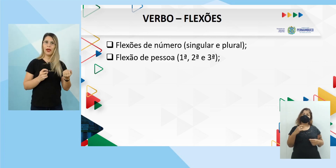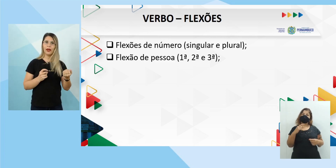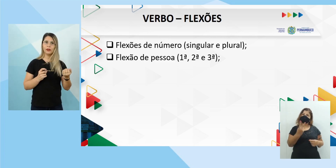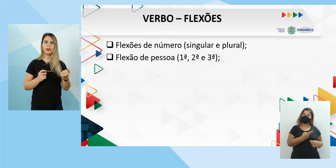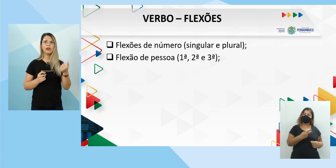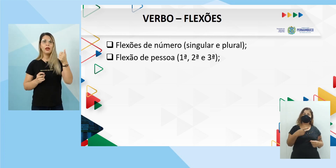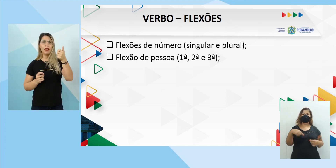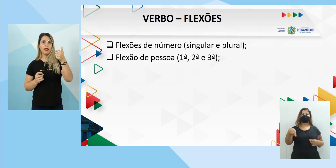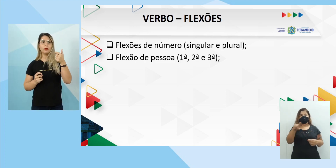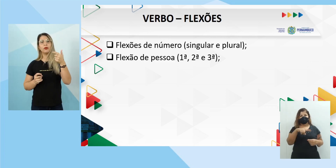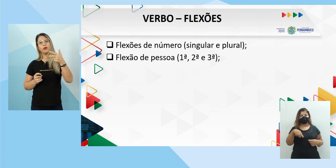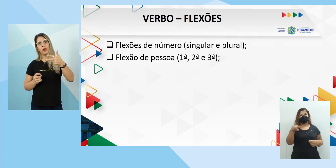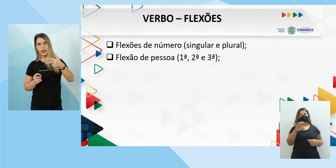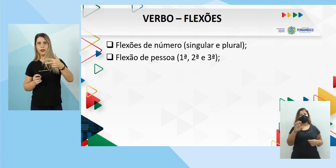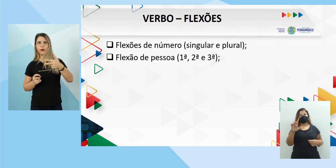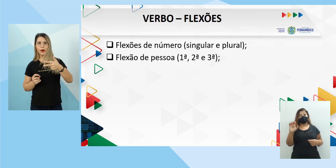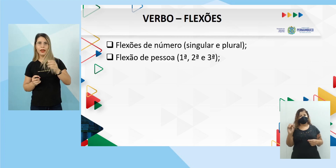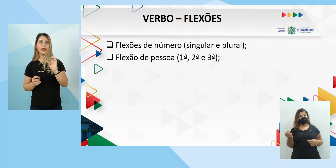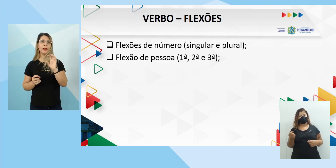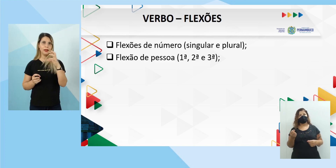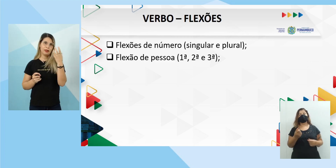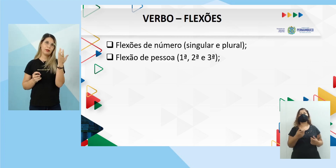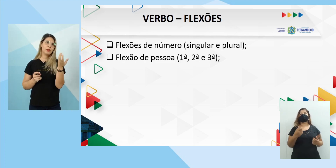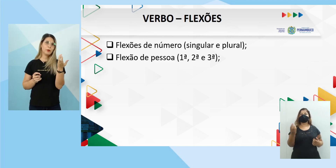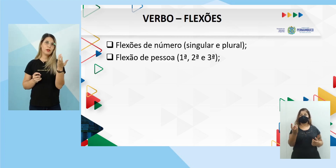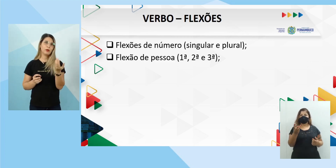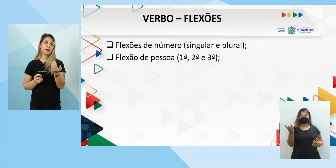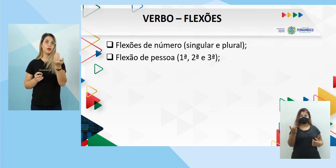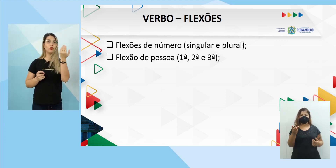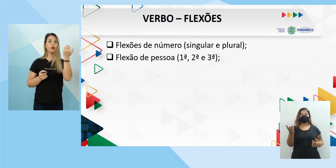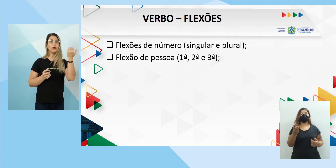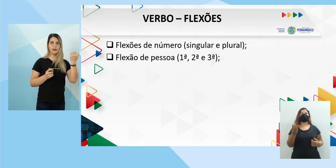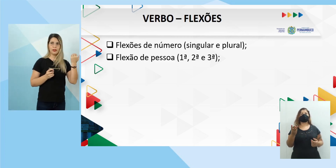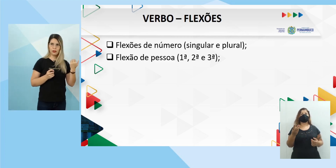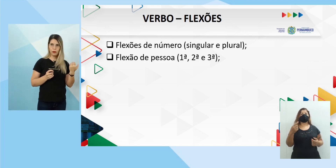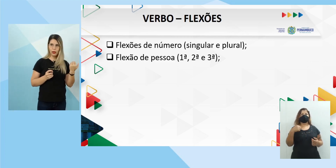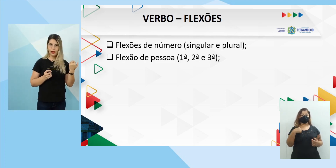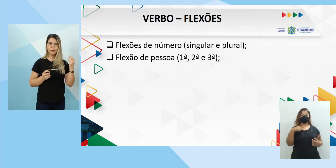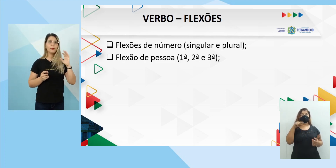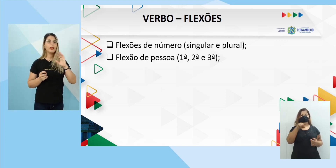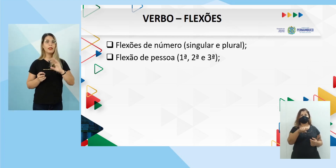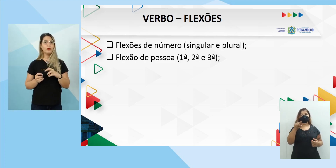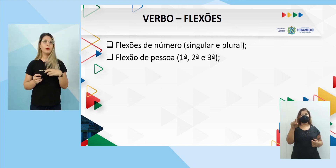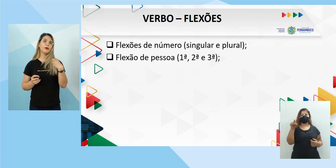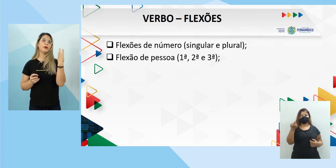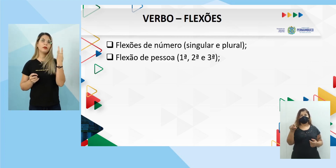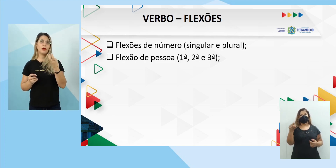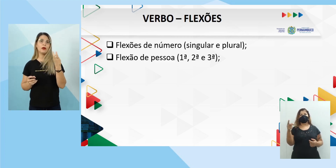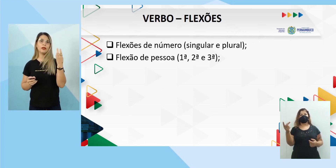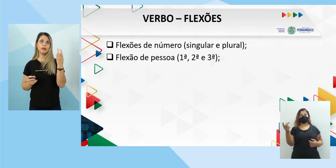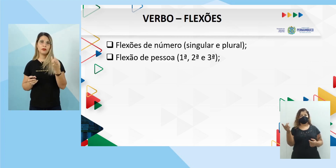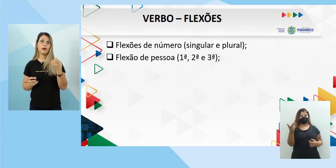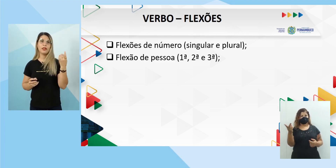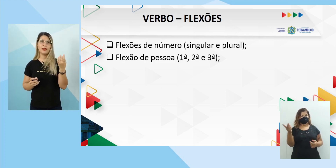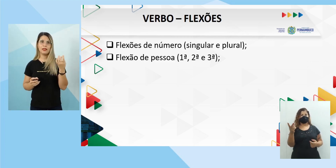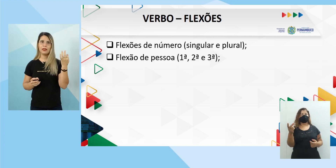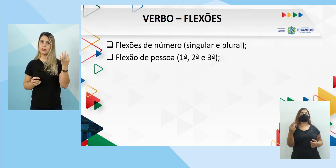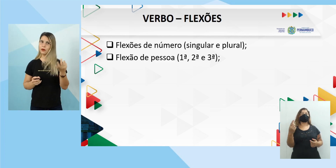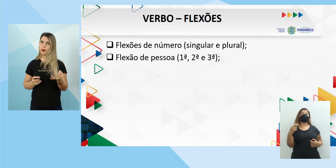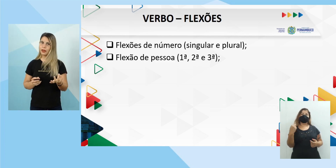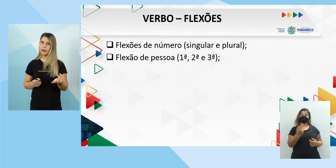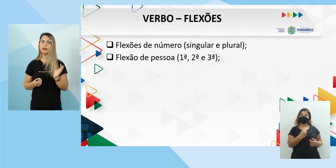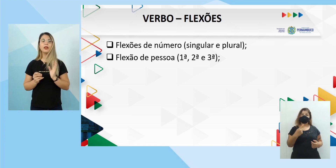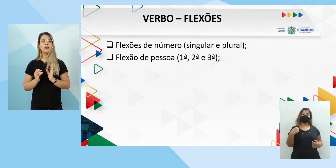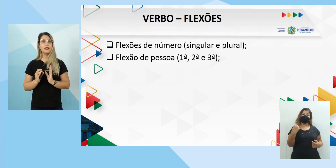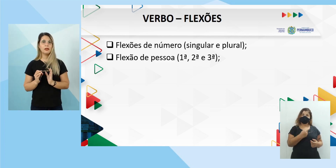Ou elas. Eu, tu, ele ou ela são as pessoas do singular e o nós, vós, eles